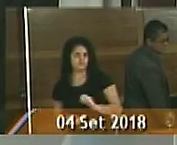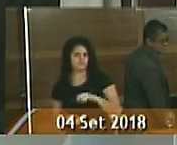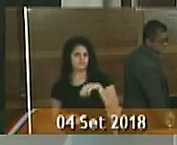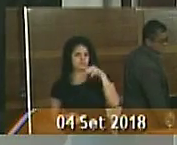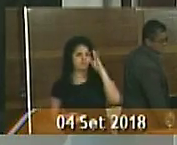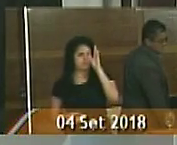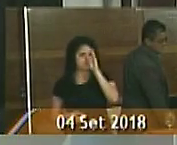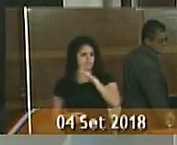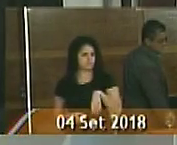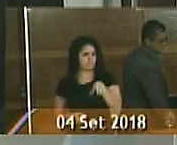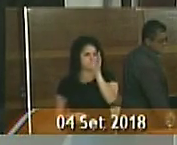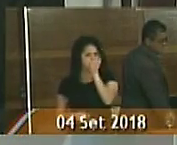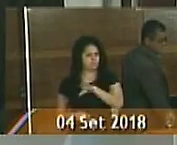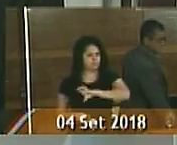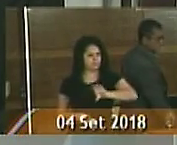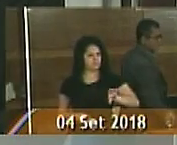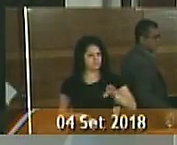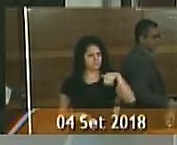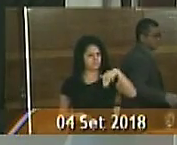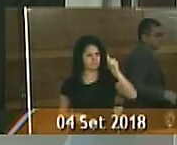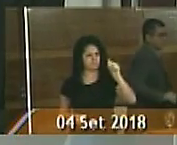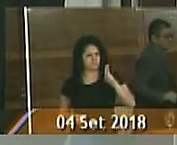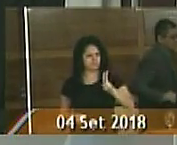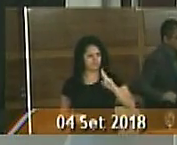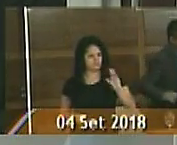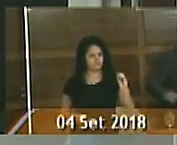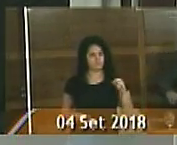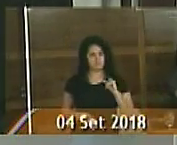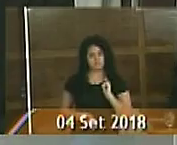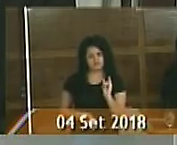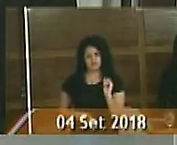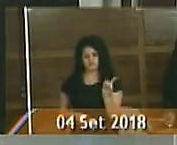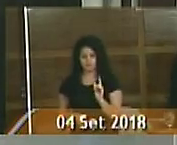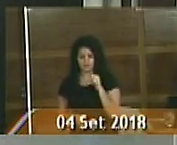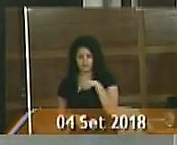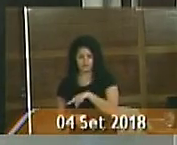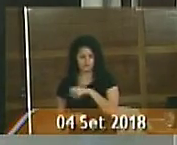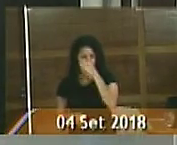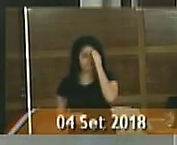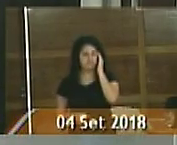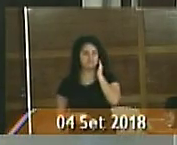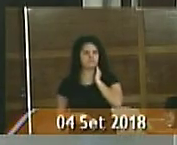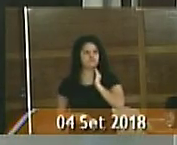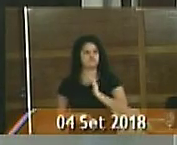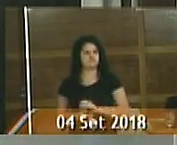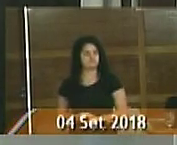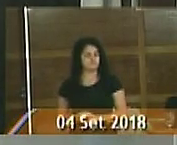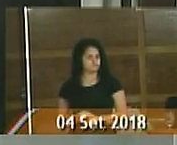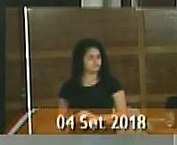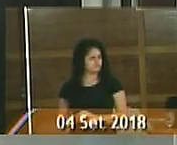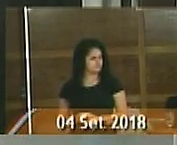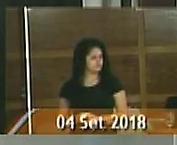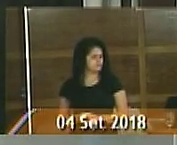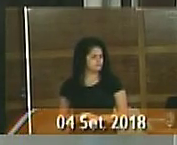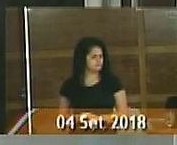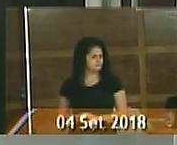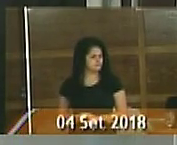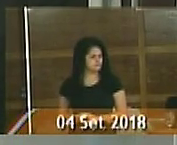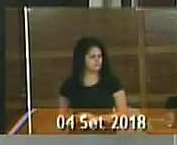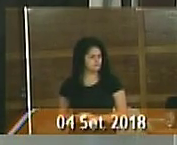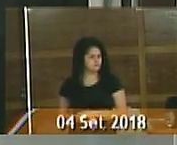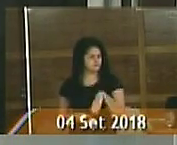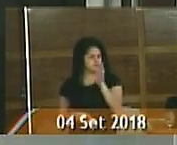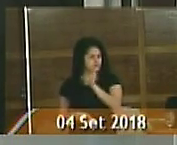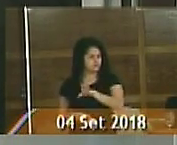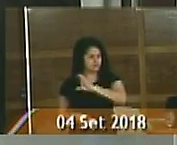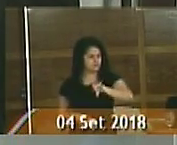padre Mauro. Se não fosse ele... Na frente, os dizimistas da nossa igreja, da